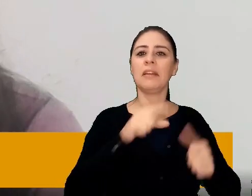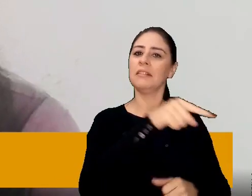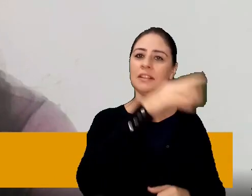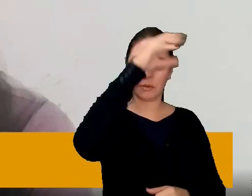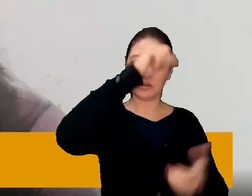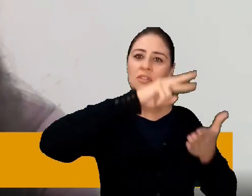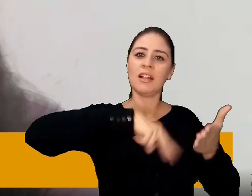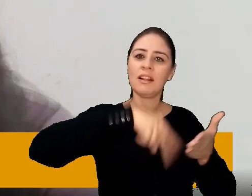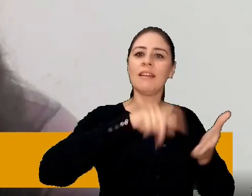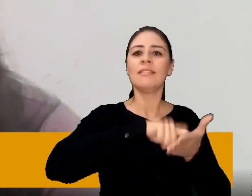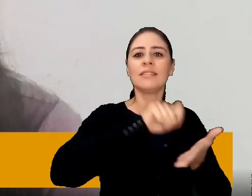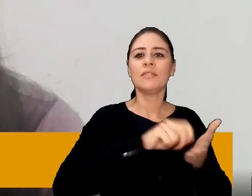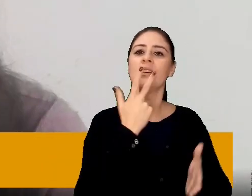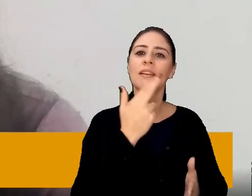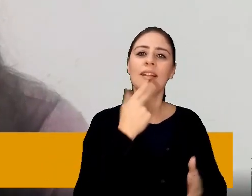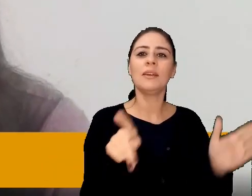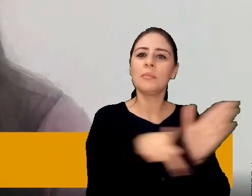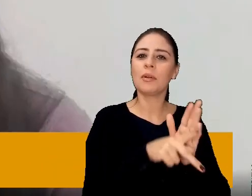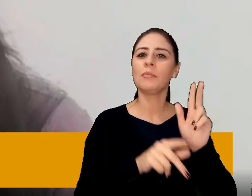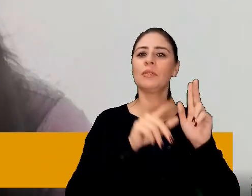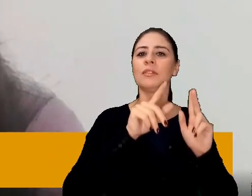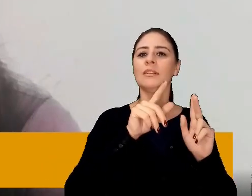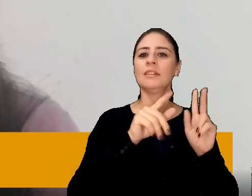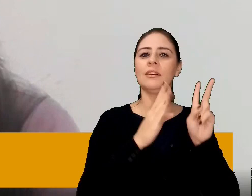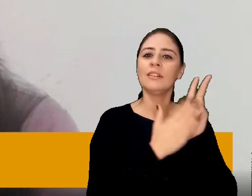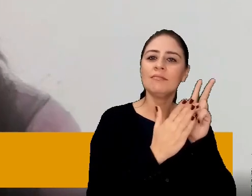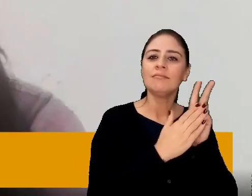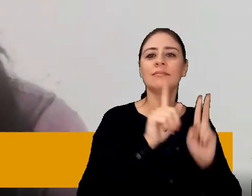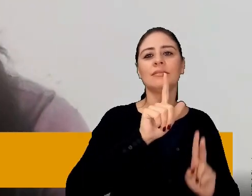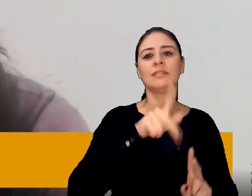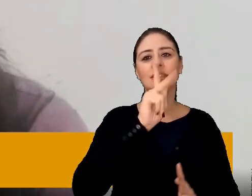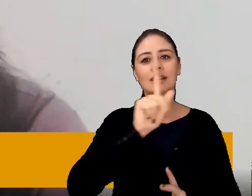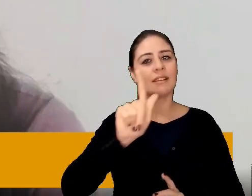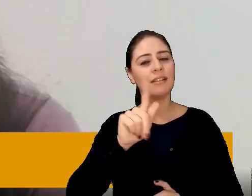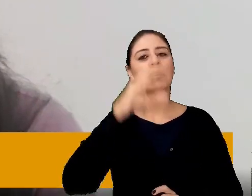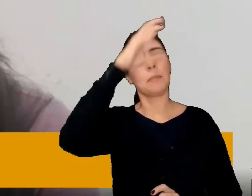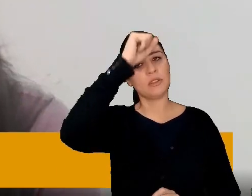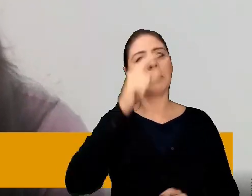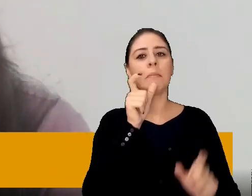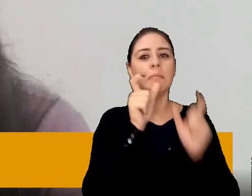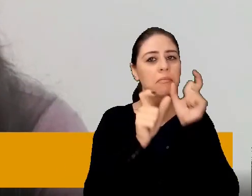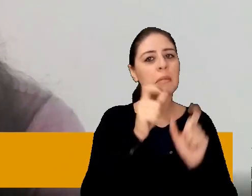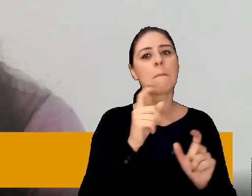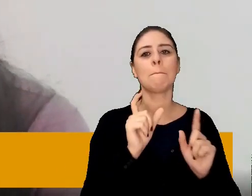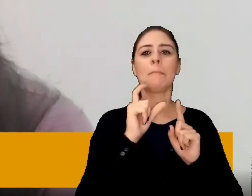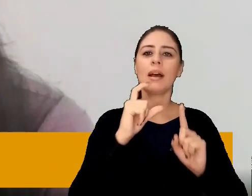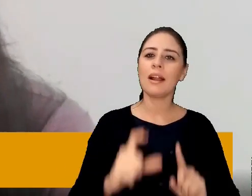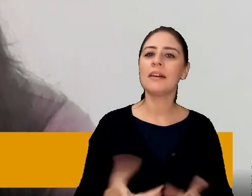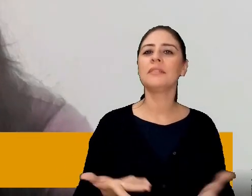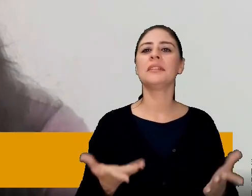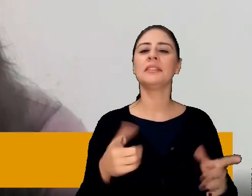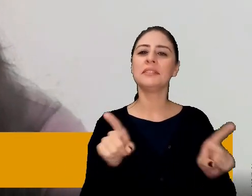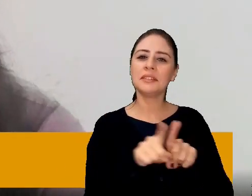a ler e escrever no caingangue, lá eu aprendi a falar algumas palavras, lá eu comecei a ter um